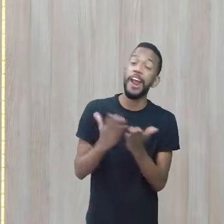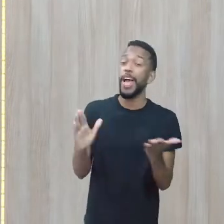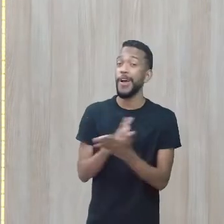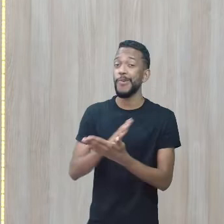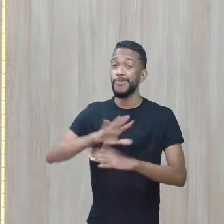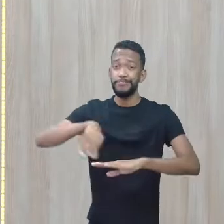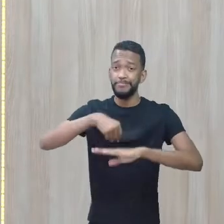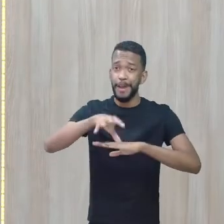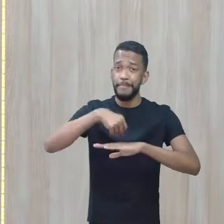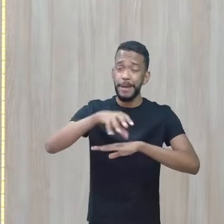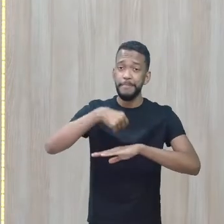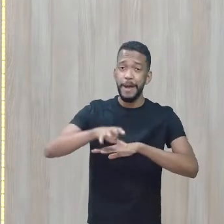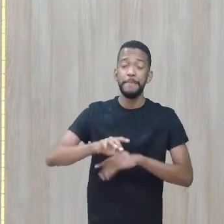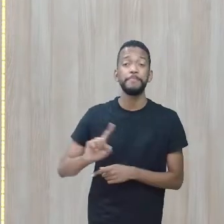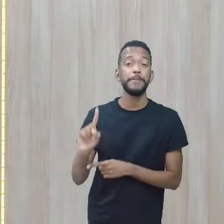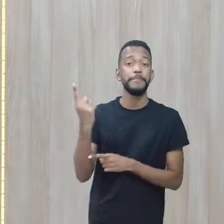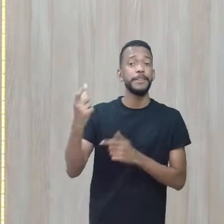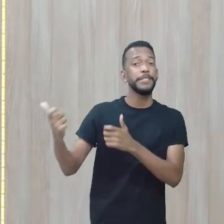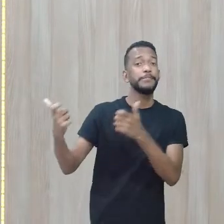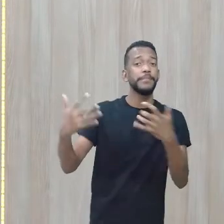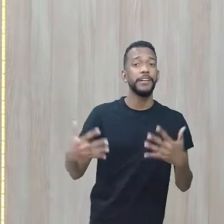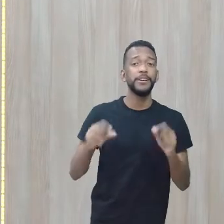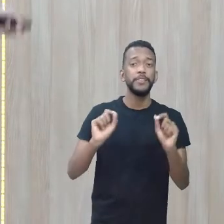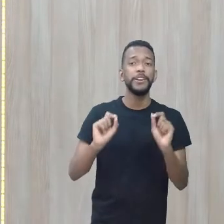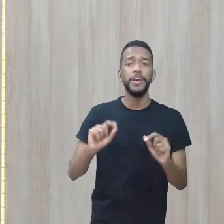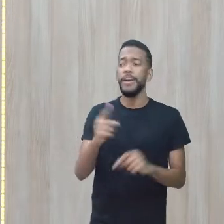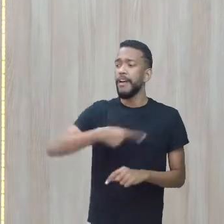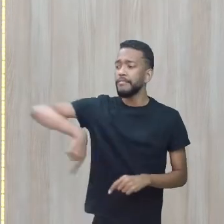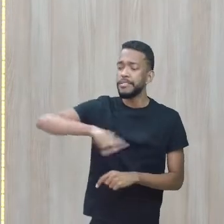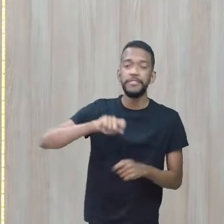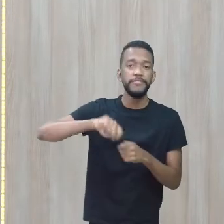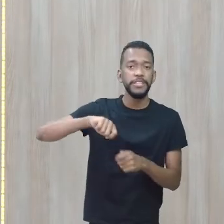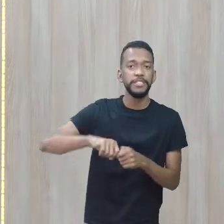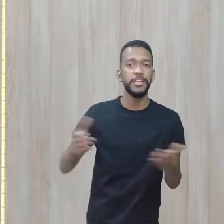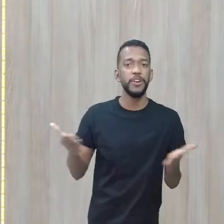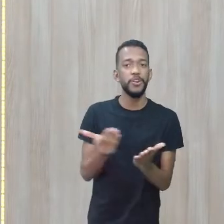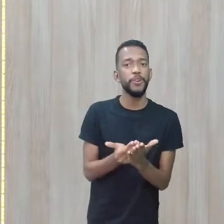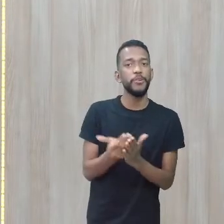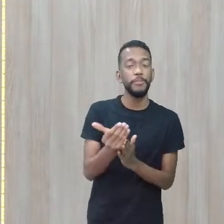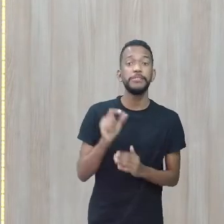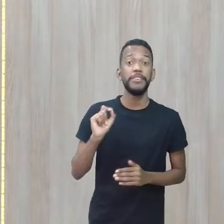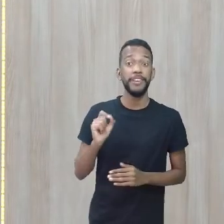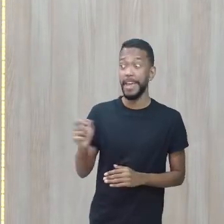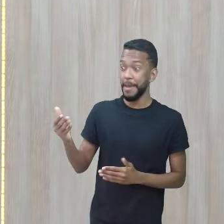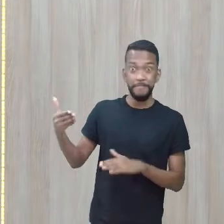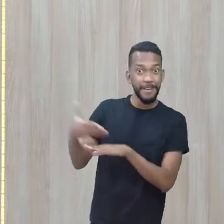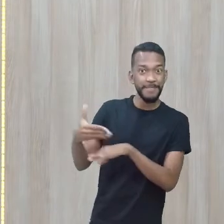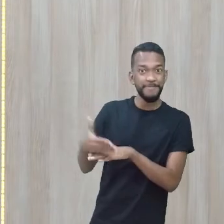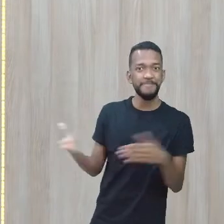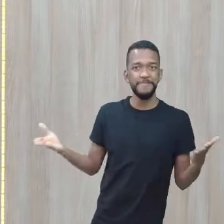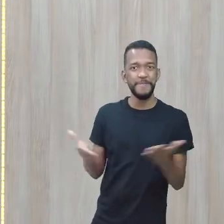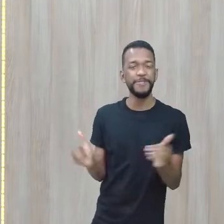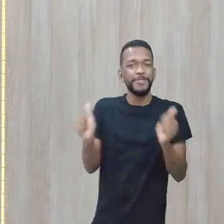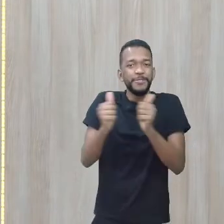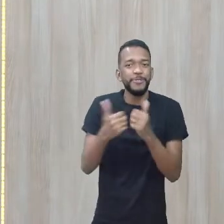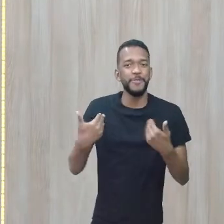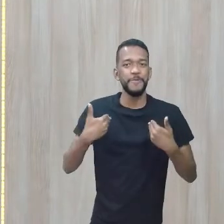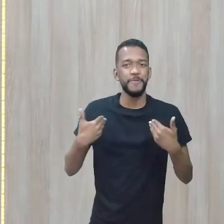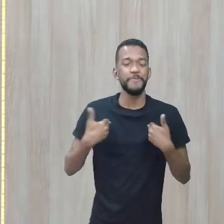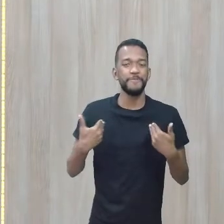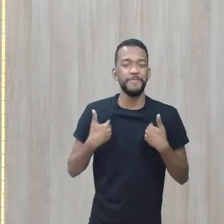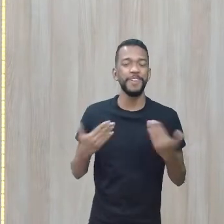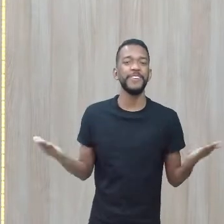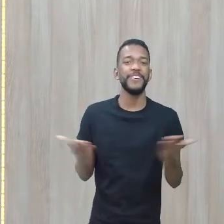para vocês, colocando para vocês o que a gente está fazendo no comecinho aqui. Quem está participando comigo hoje na tradução para a